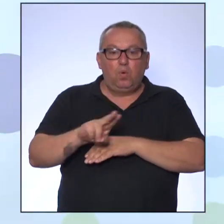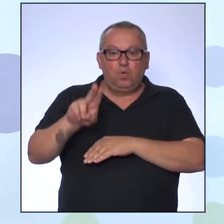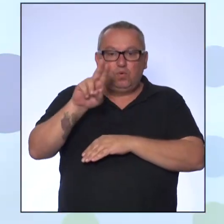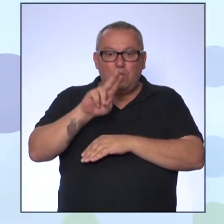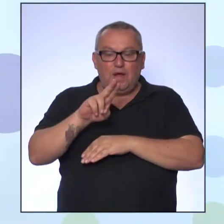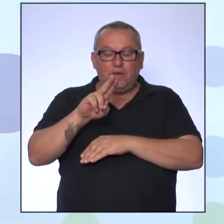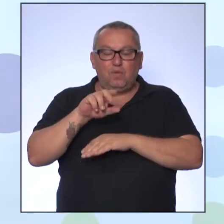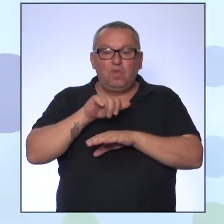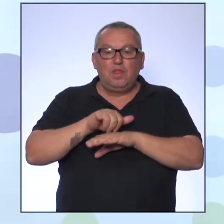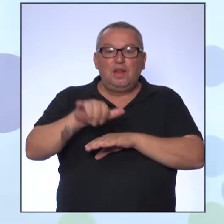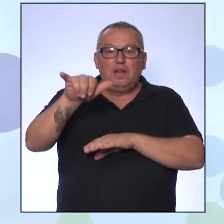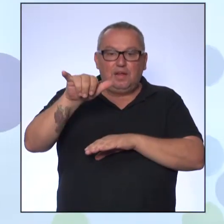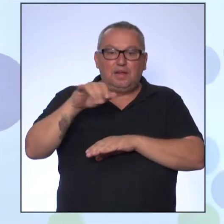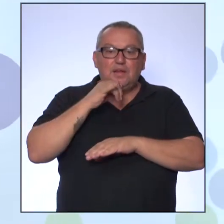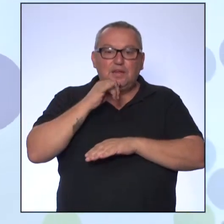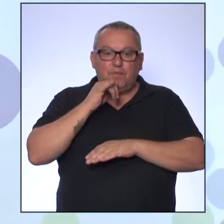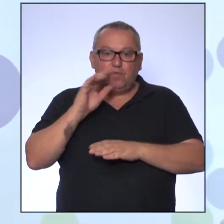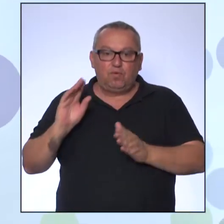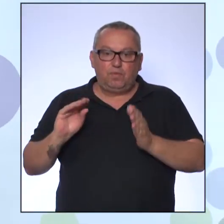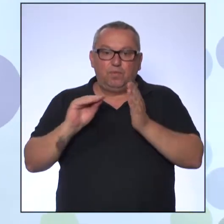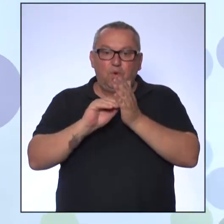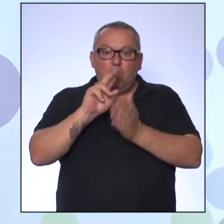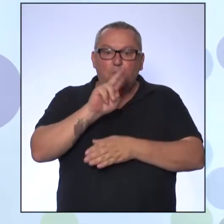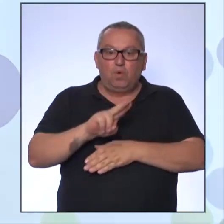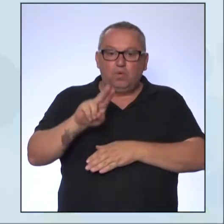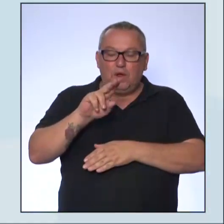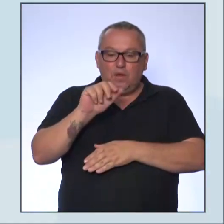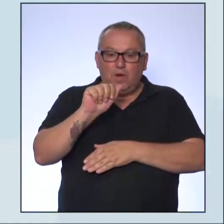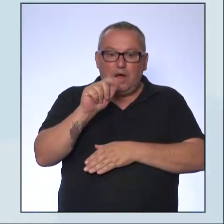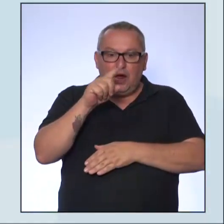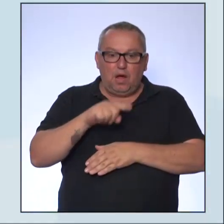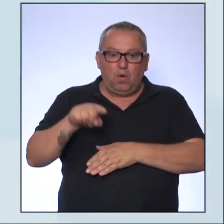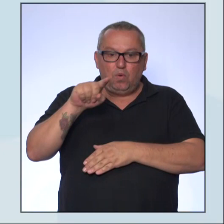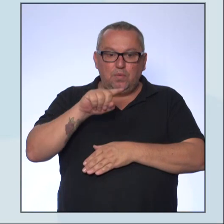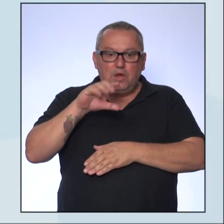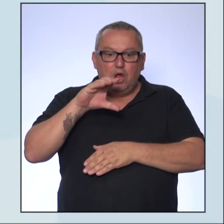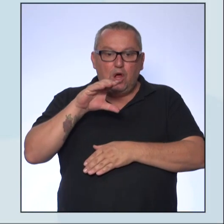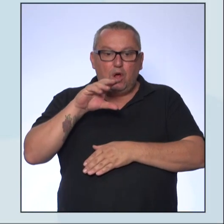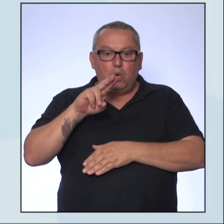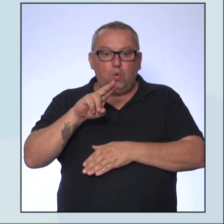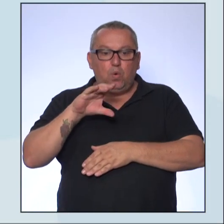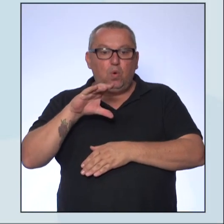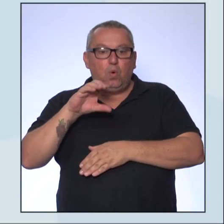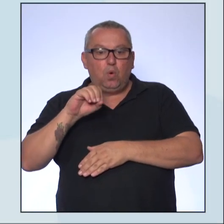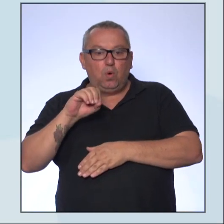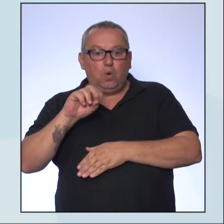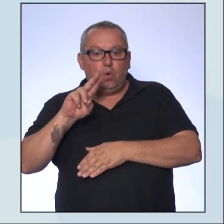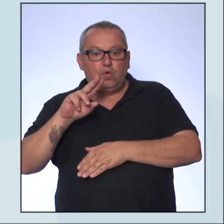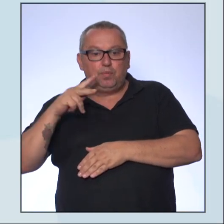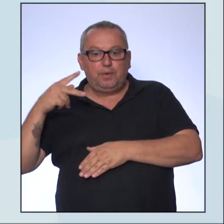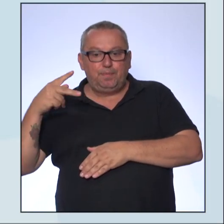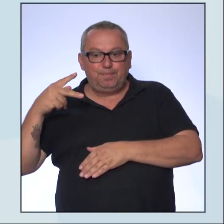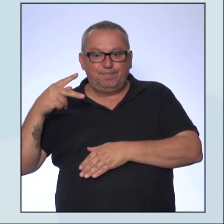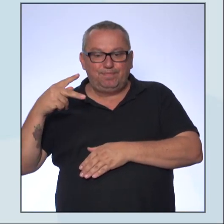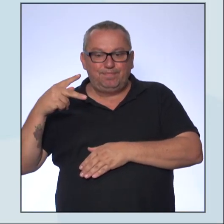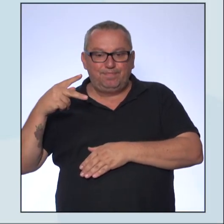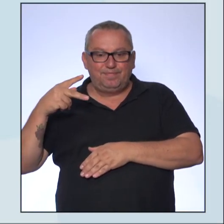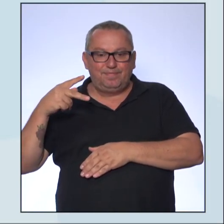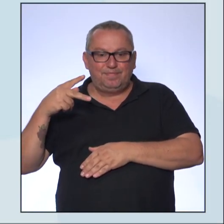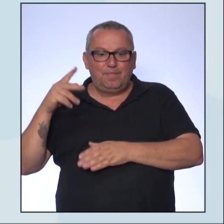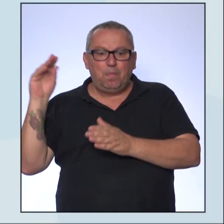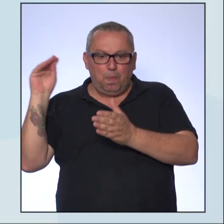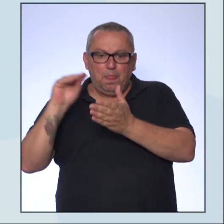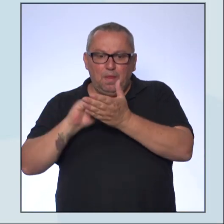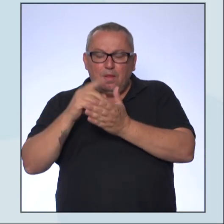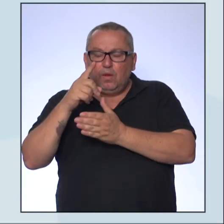do Telegram. Basta adicionar o usuário @cuco, que é a competição USP de conhecimentos, USP. Adicione esse